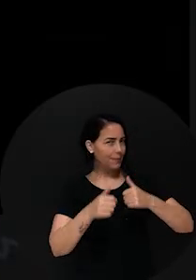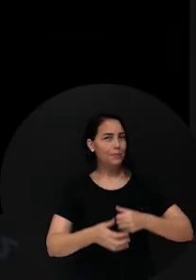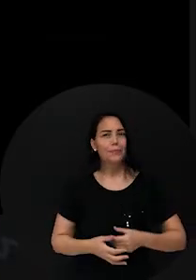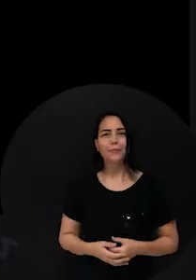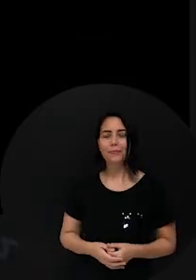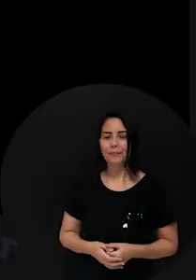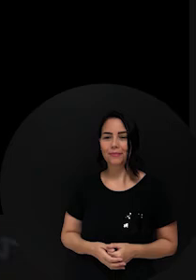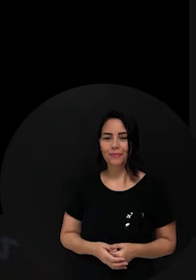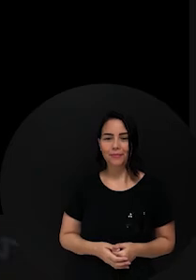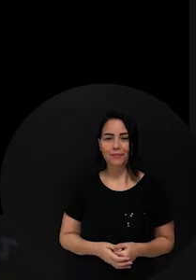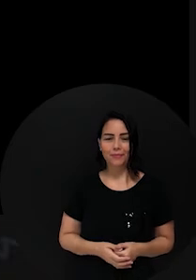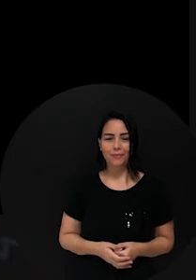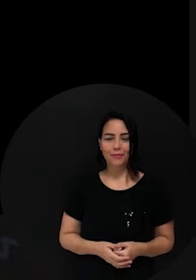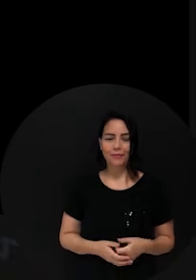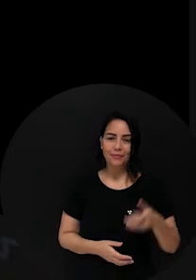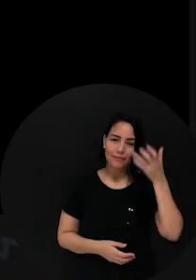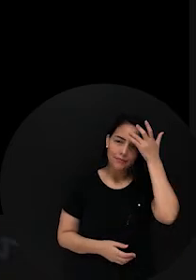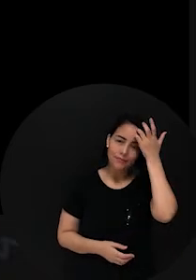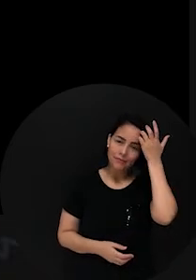Legal.